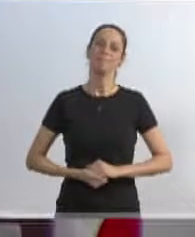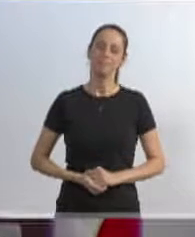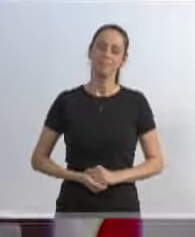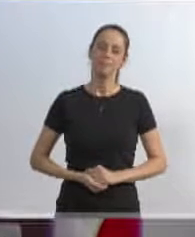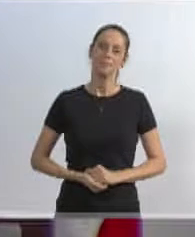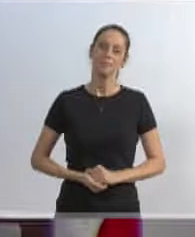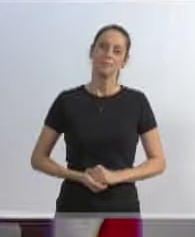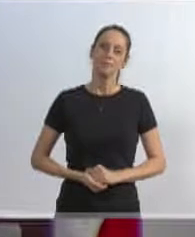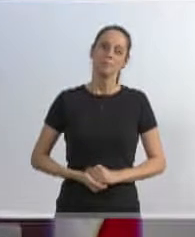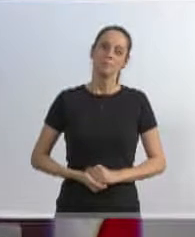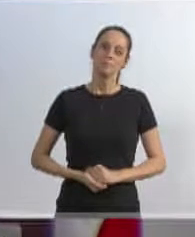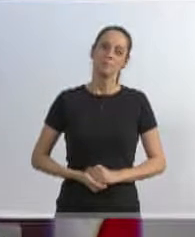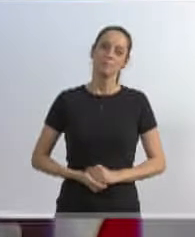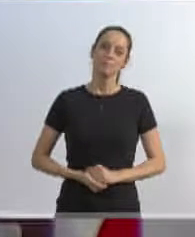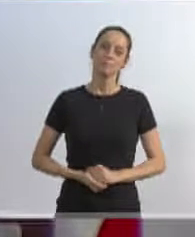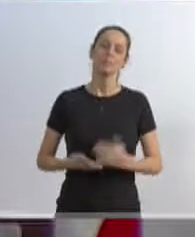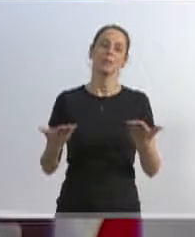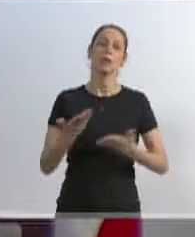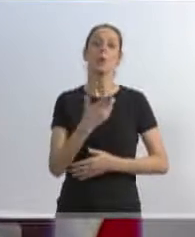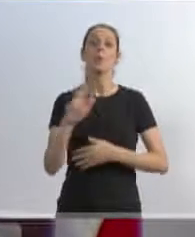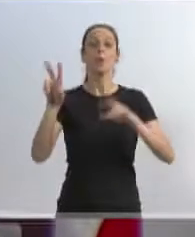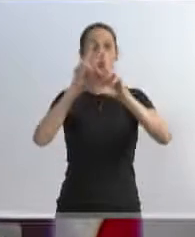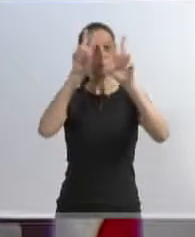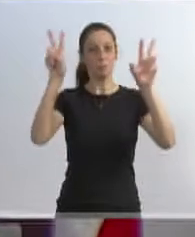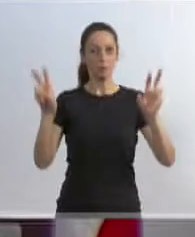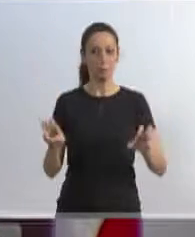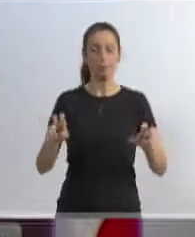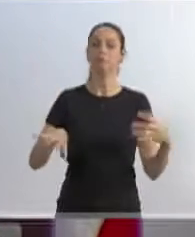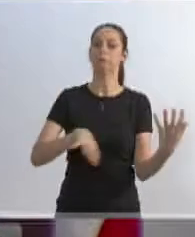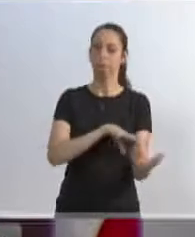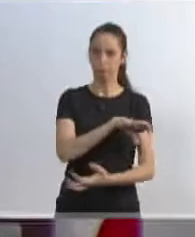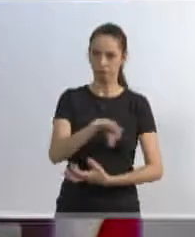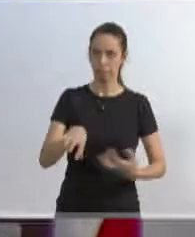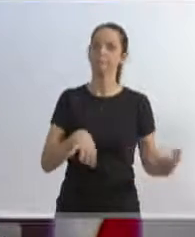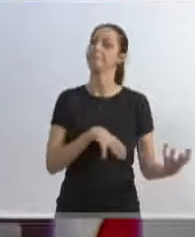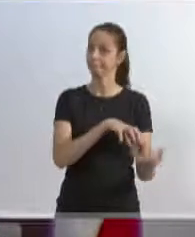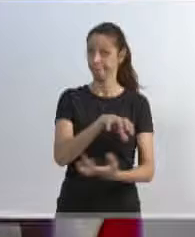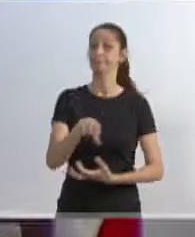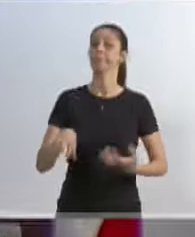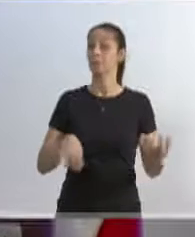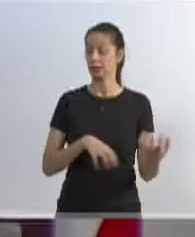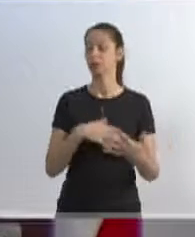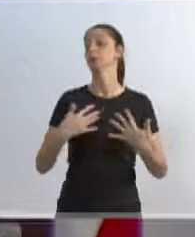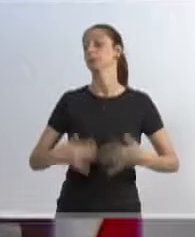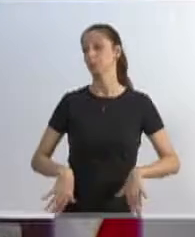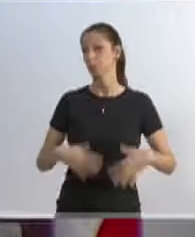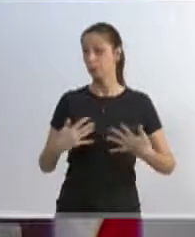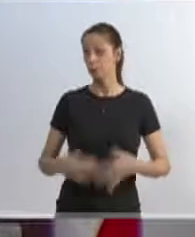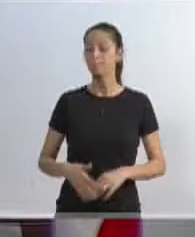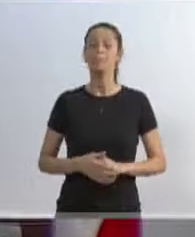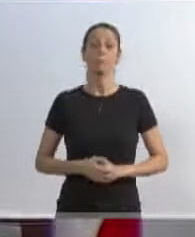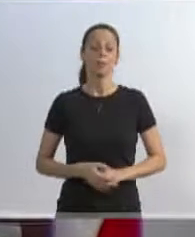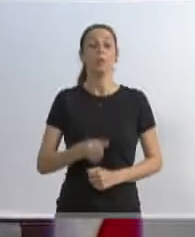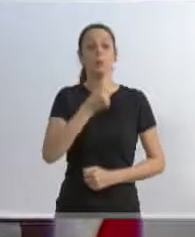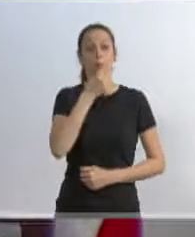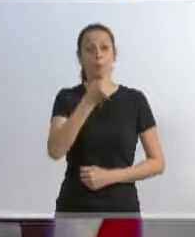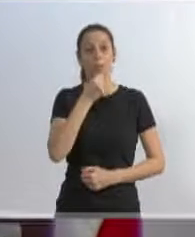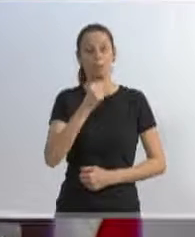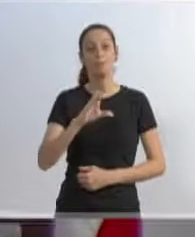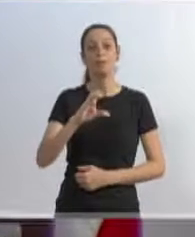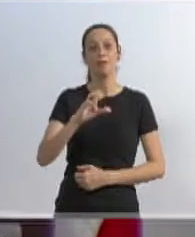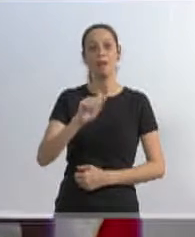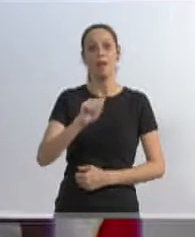a fazer um assunto agora que eu diria um pouco polêmico vereador alba temos aqui nosso jornalista carlos onetti